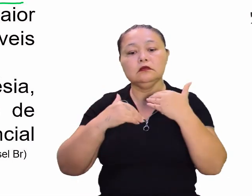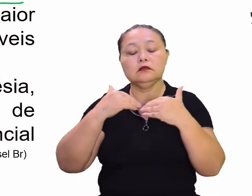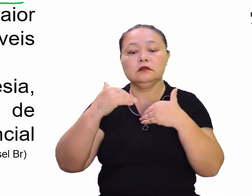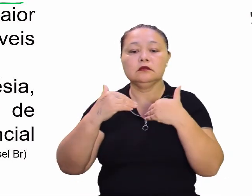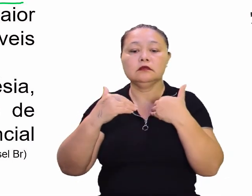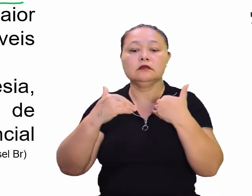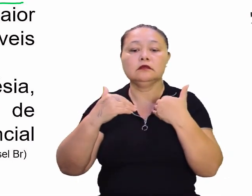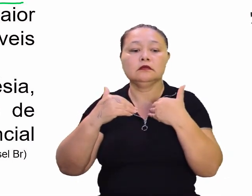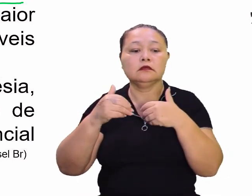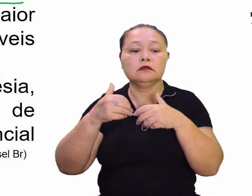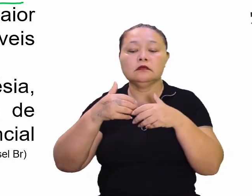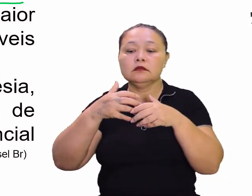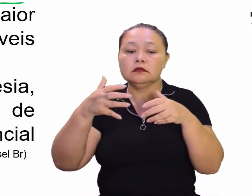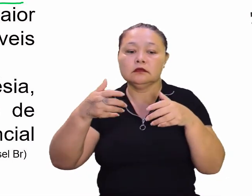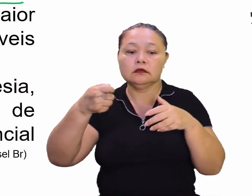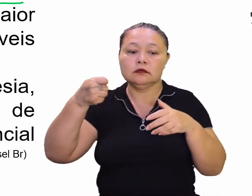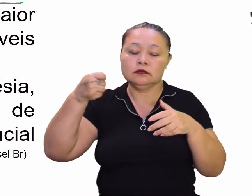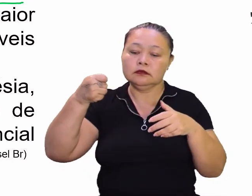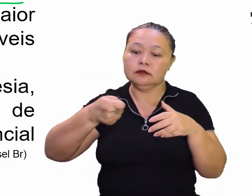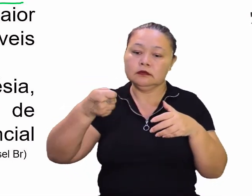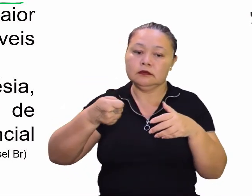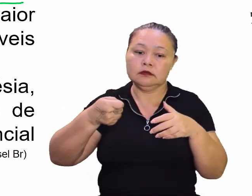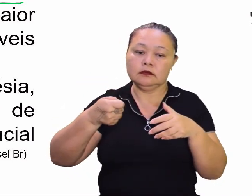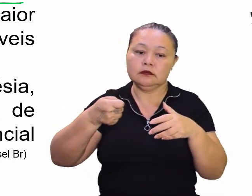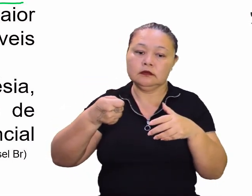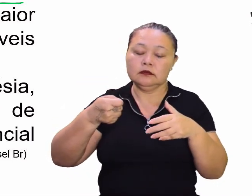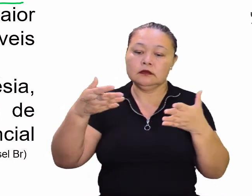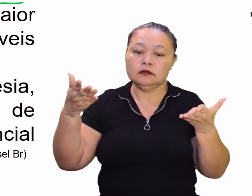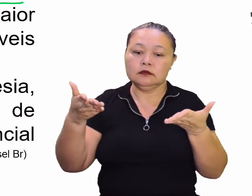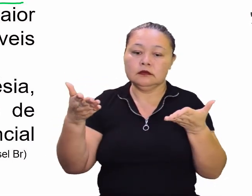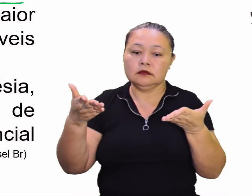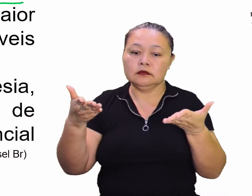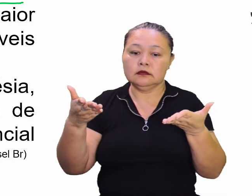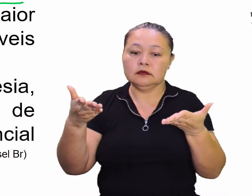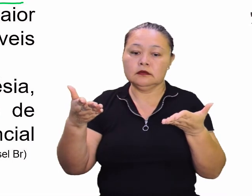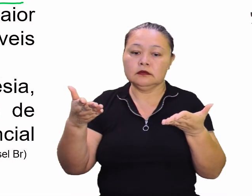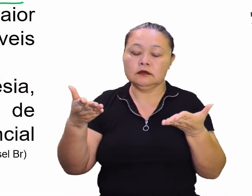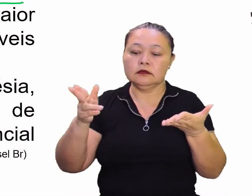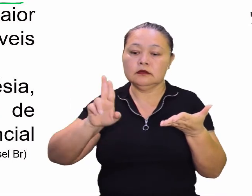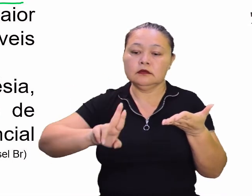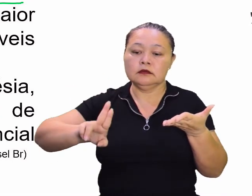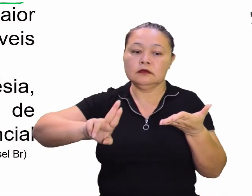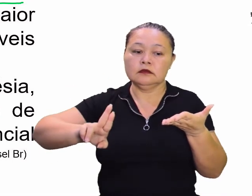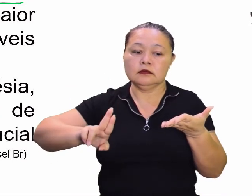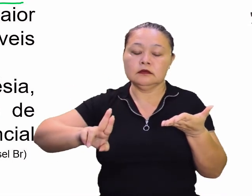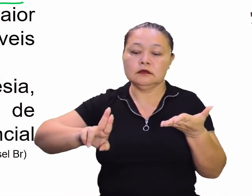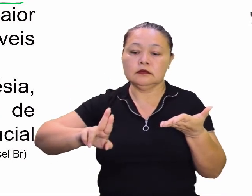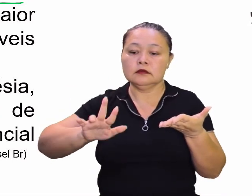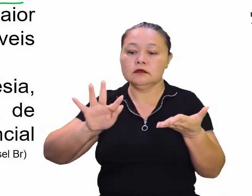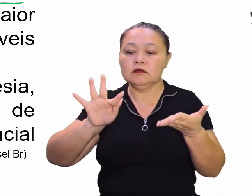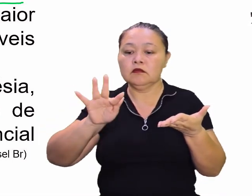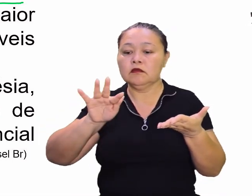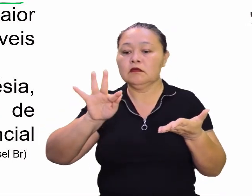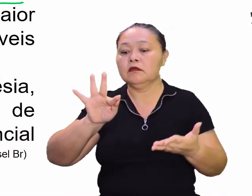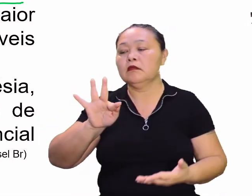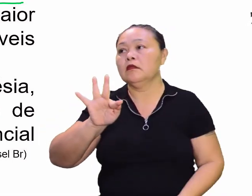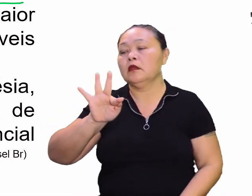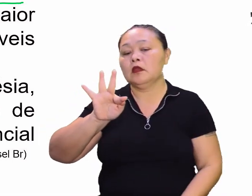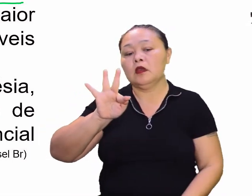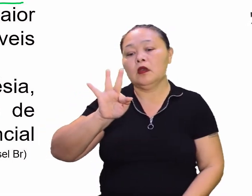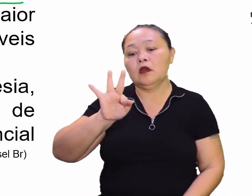crescimento ocorrerá às custas de maior pressão sobre a demanda atual de combustíveis